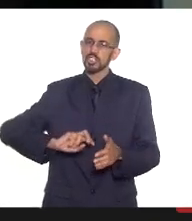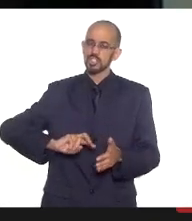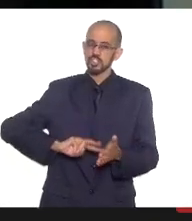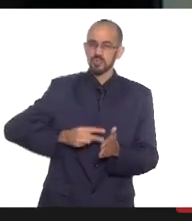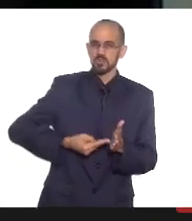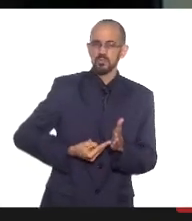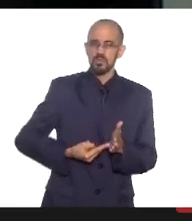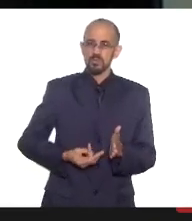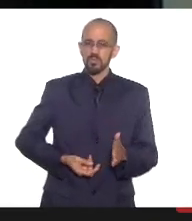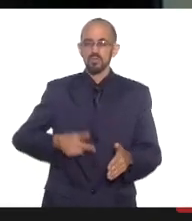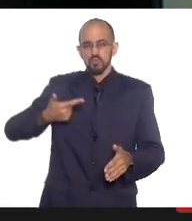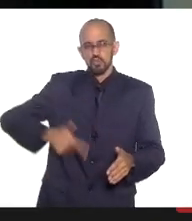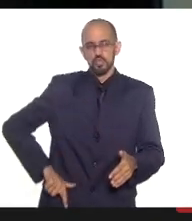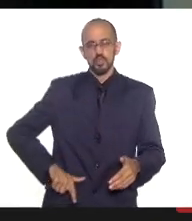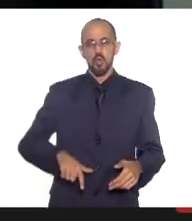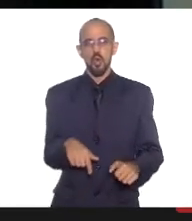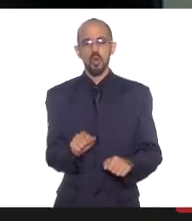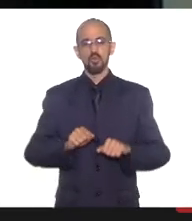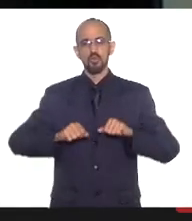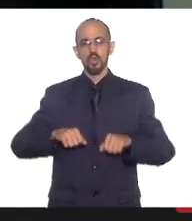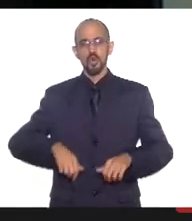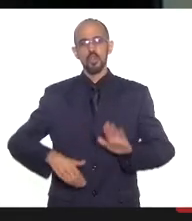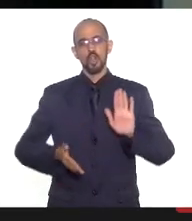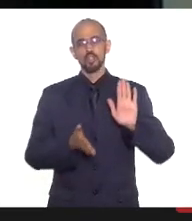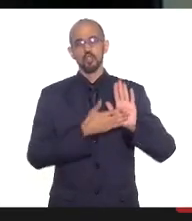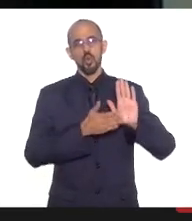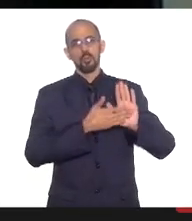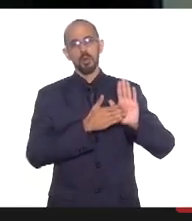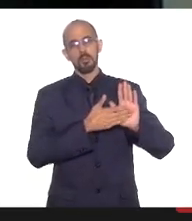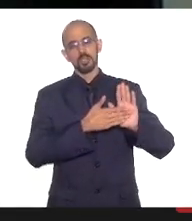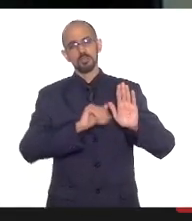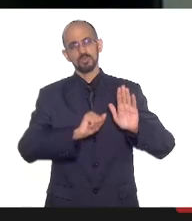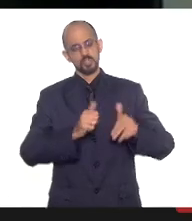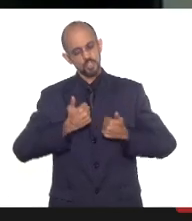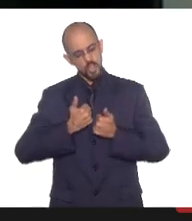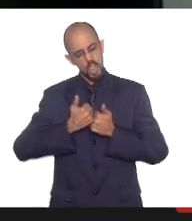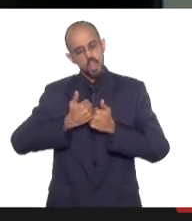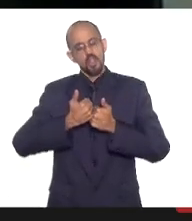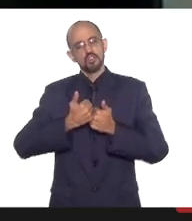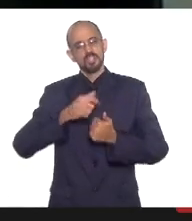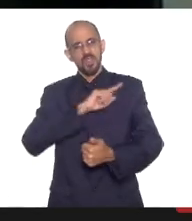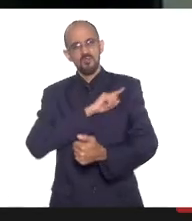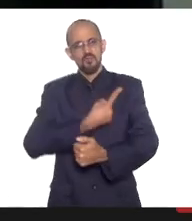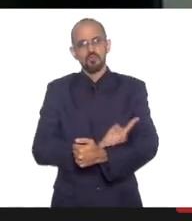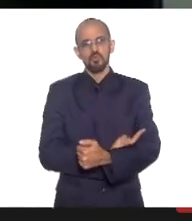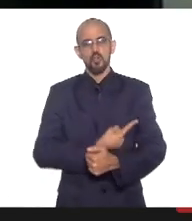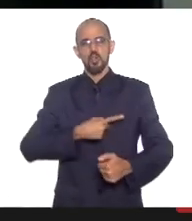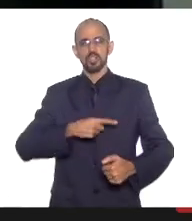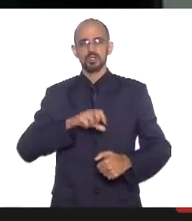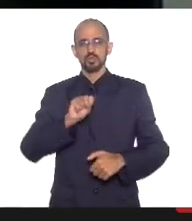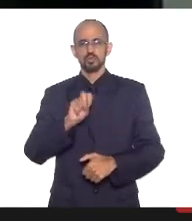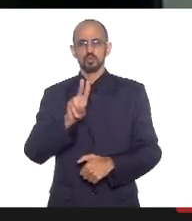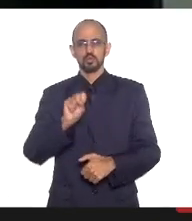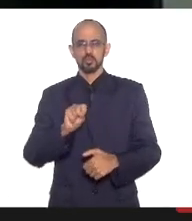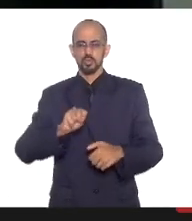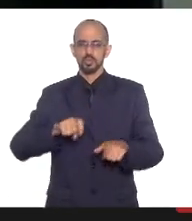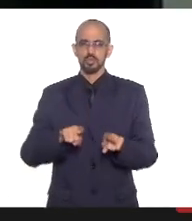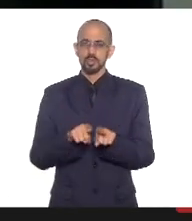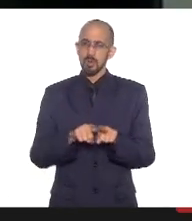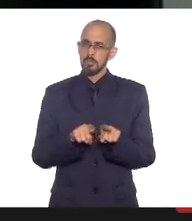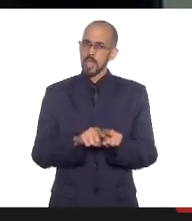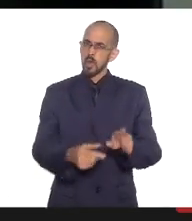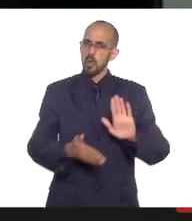que ainda viram o nosso compromisso de fortalecer o Sistema Único de Saúde o nosso compromisso